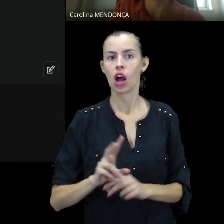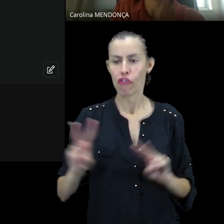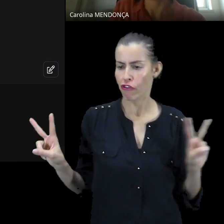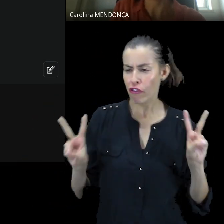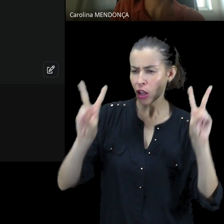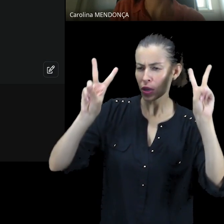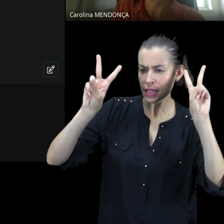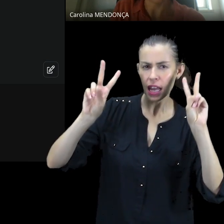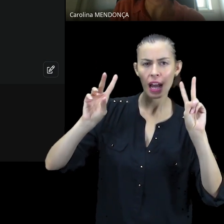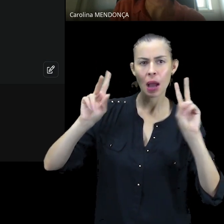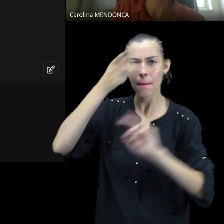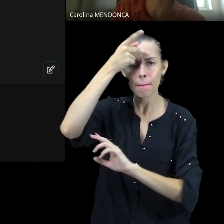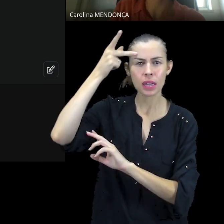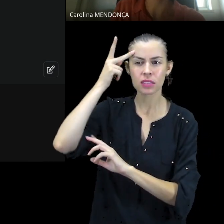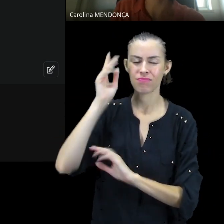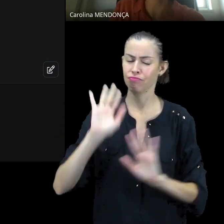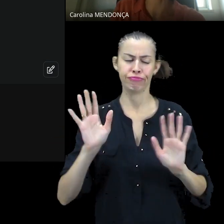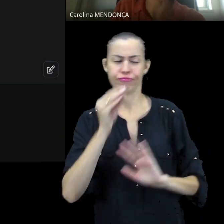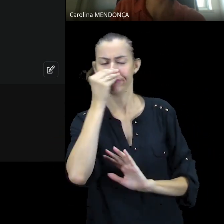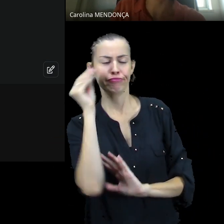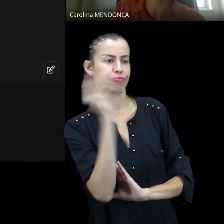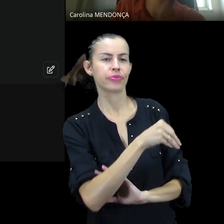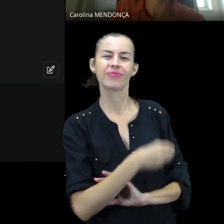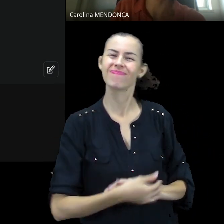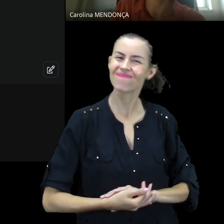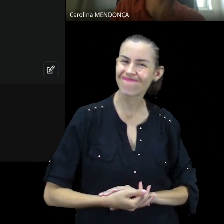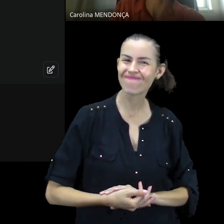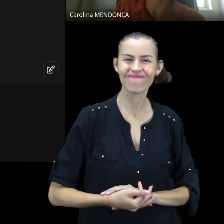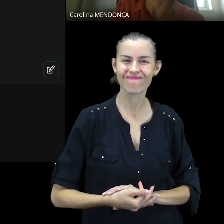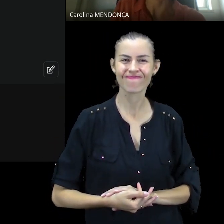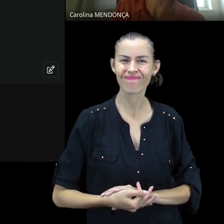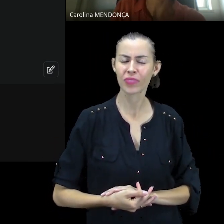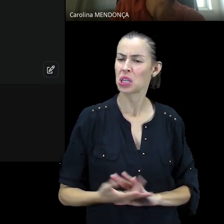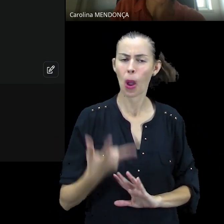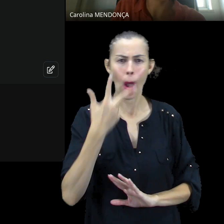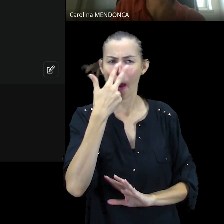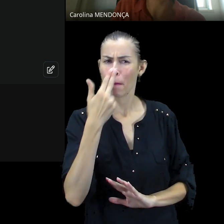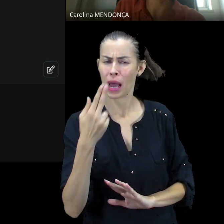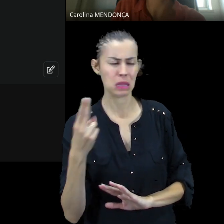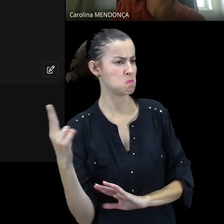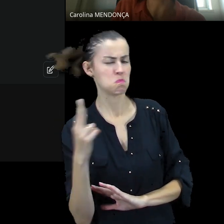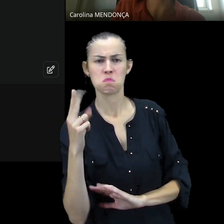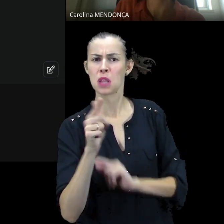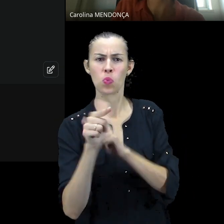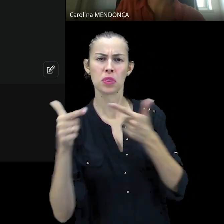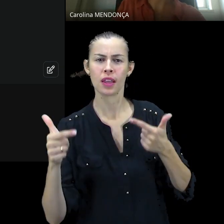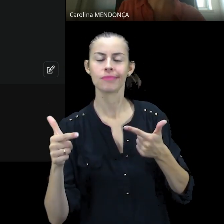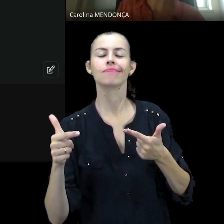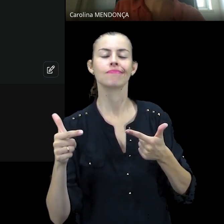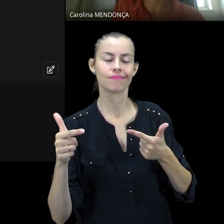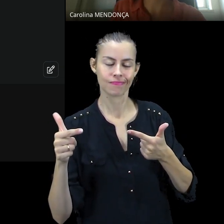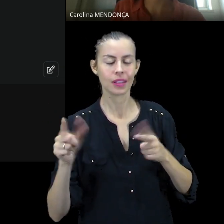humanos, valores democráticos, a gente percebe que Parece óbvio que isso está presente na